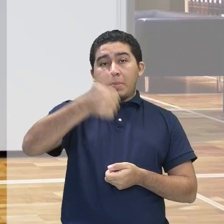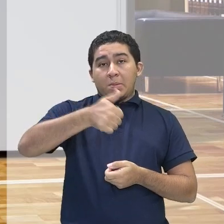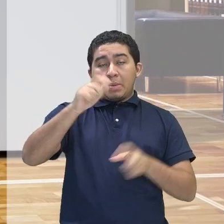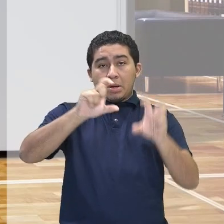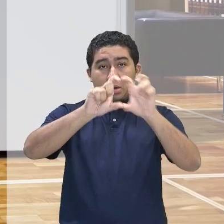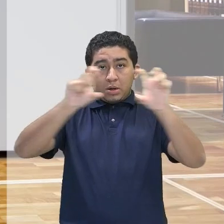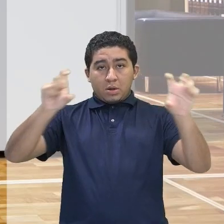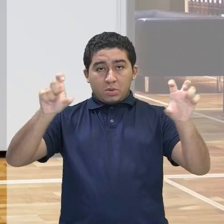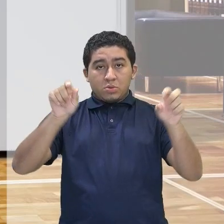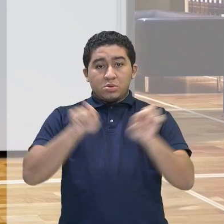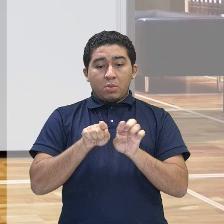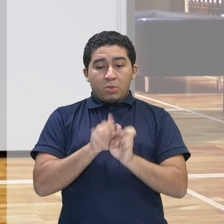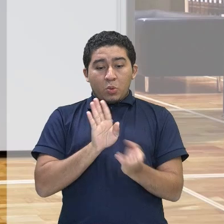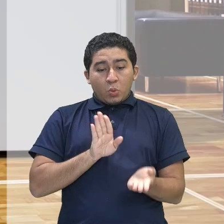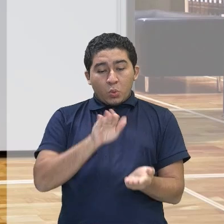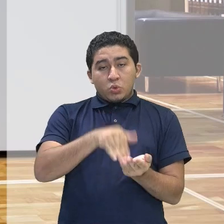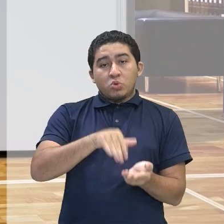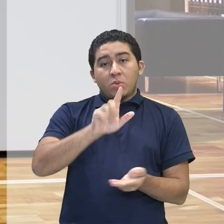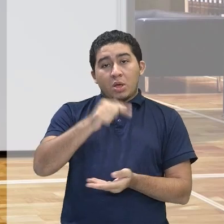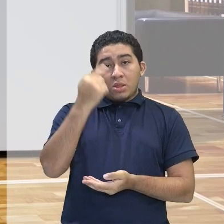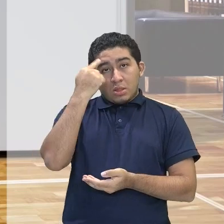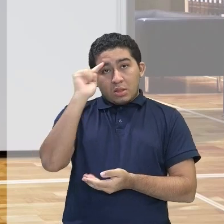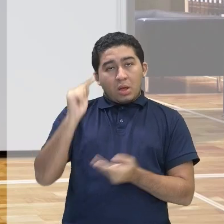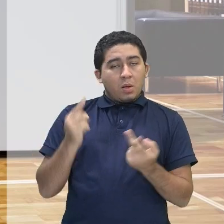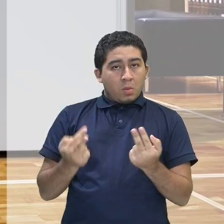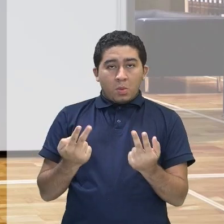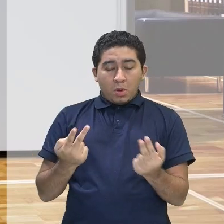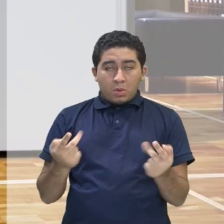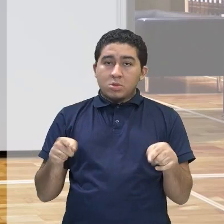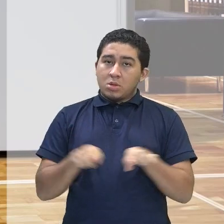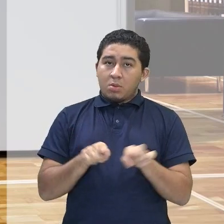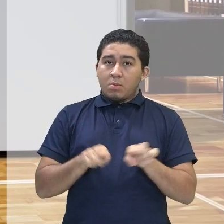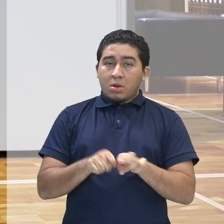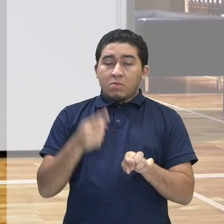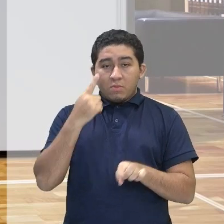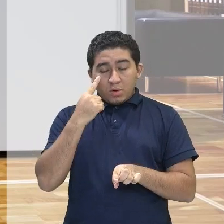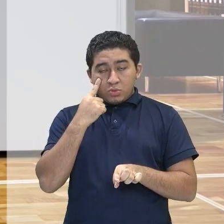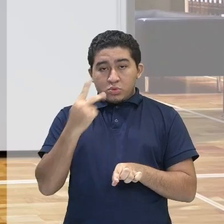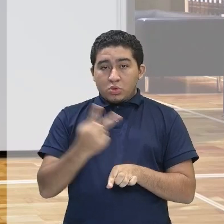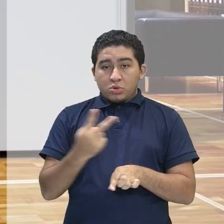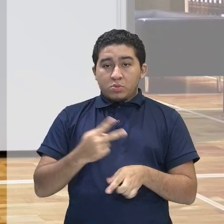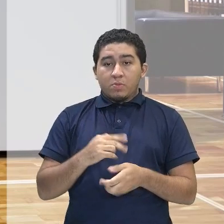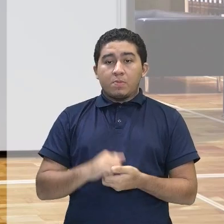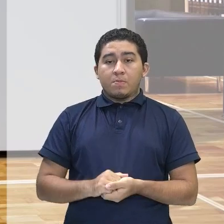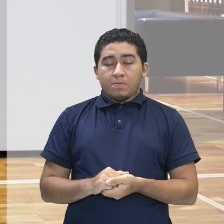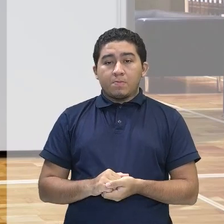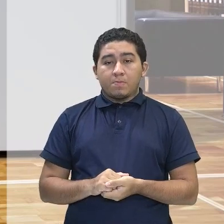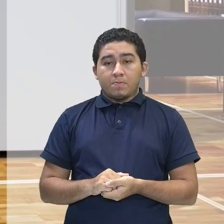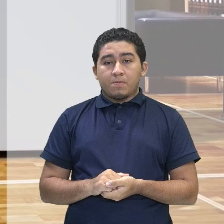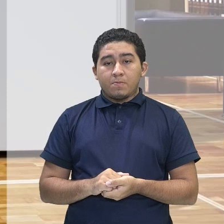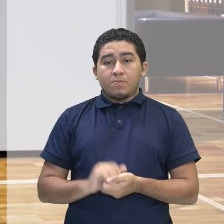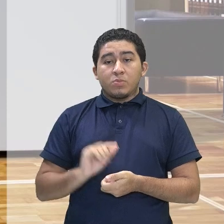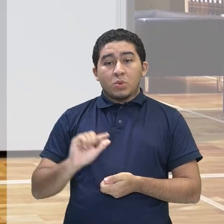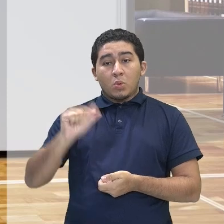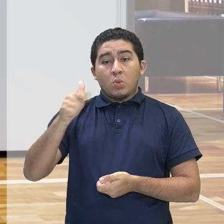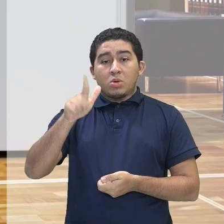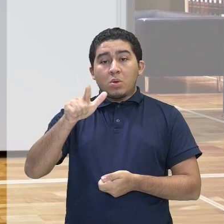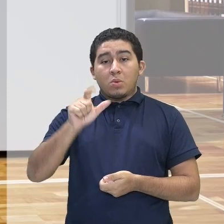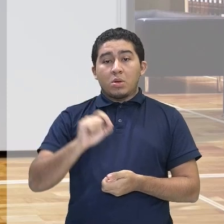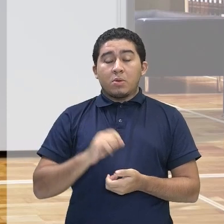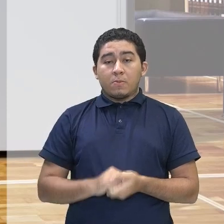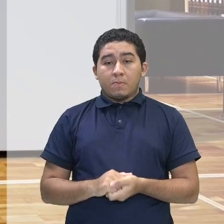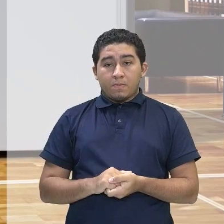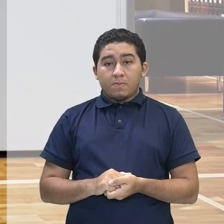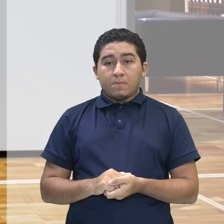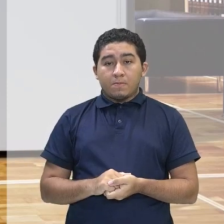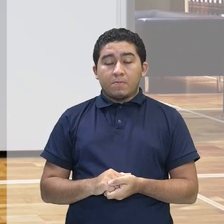parágrafos. Também é essa mesma ideia, né? Vai confirmando no primeiro e no último. Próximo passo é ver o